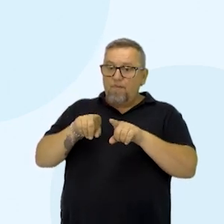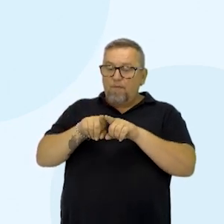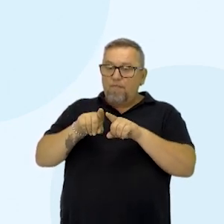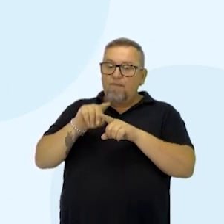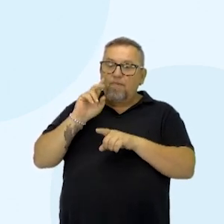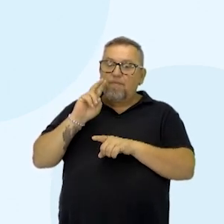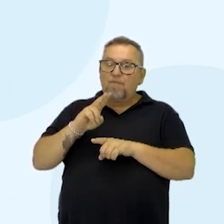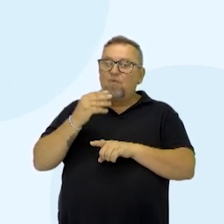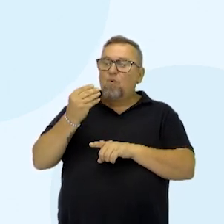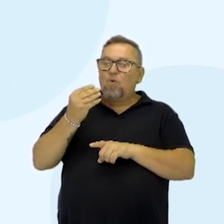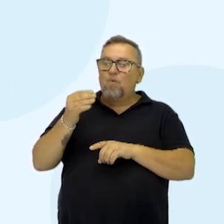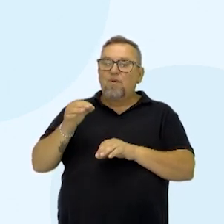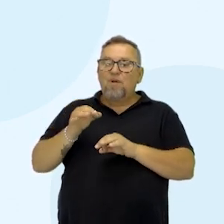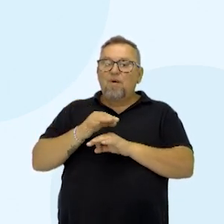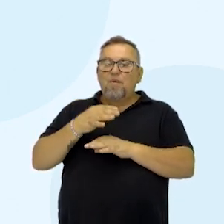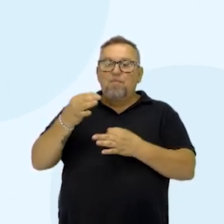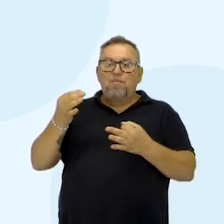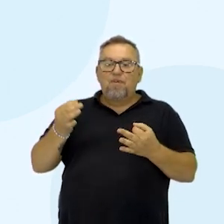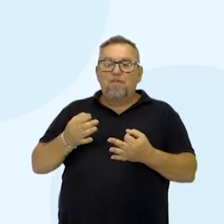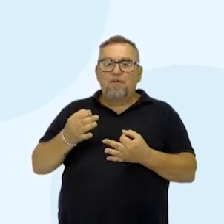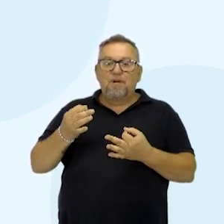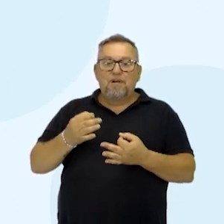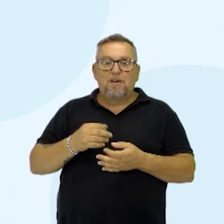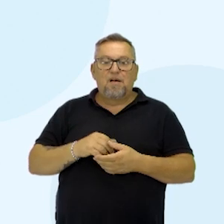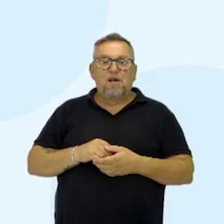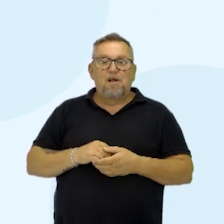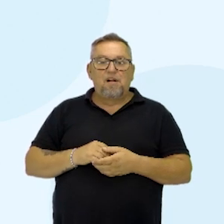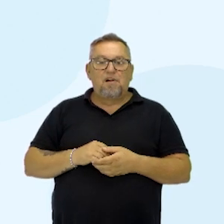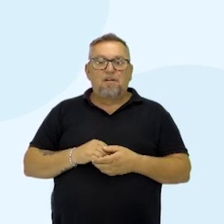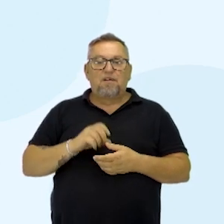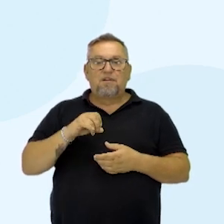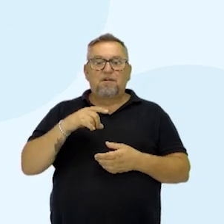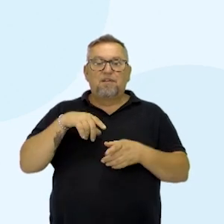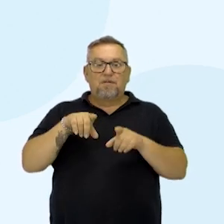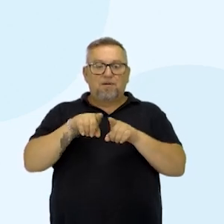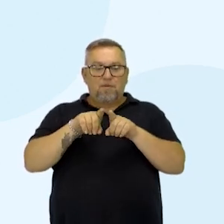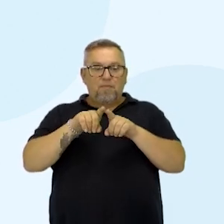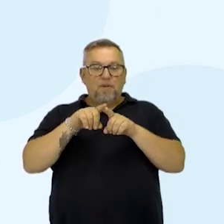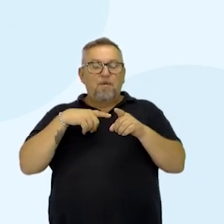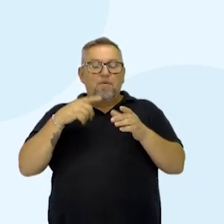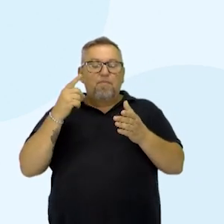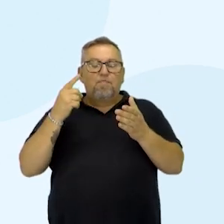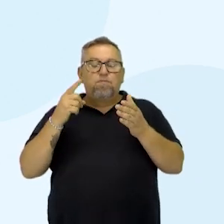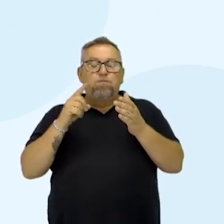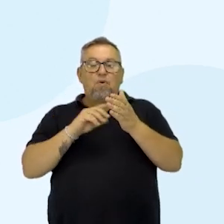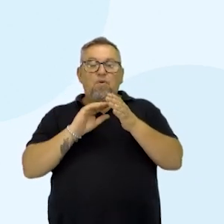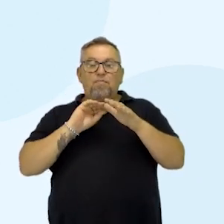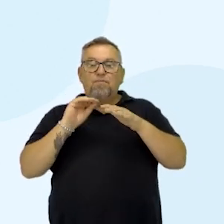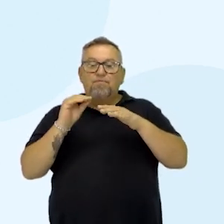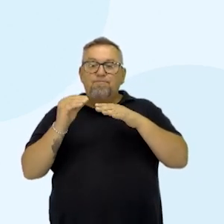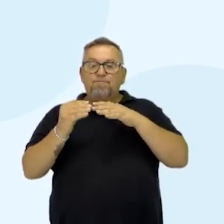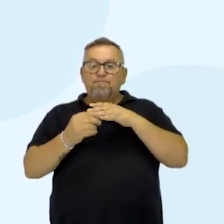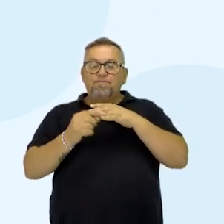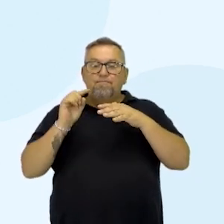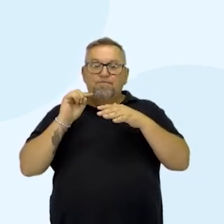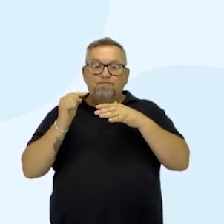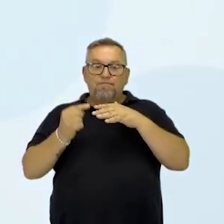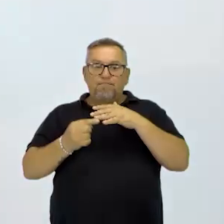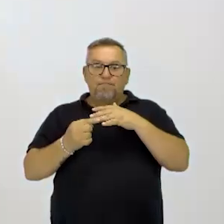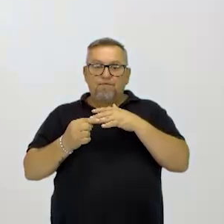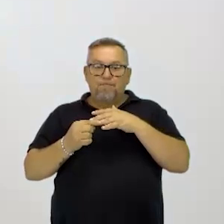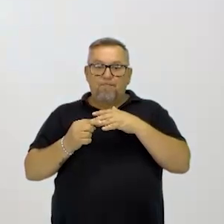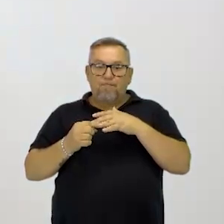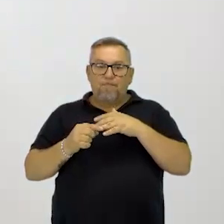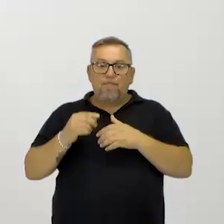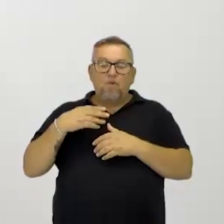ele verificar como ficou o seu artigo de divulgação científica. Se você quiser também, marque a gente nas redes sociais, envie lá. Professor